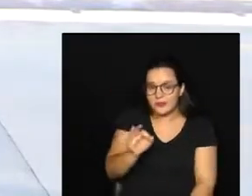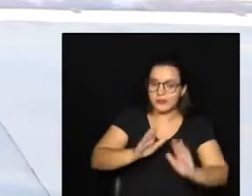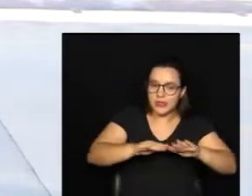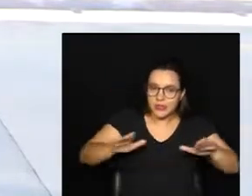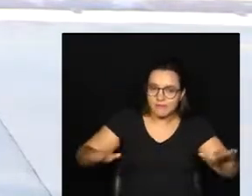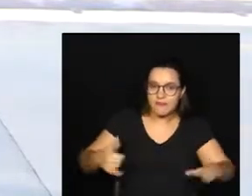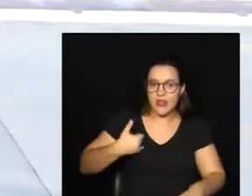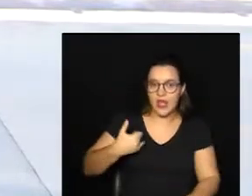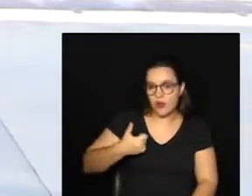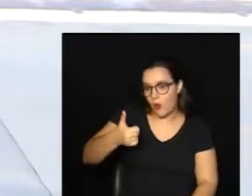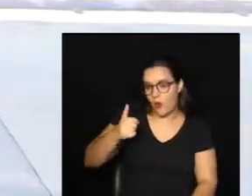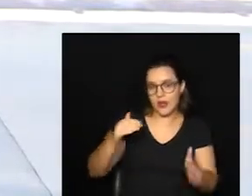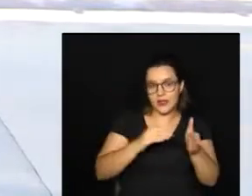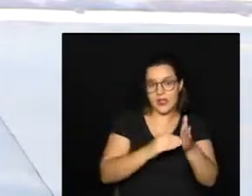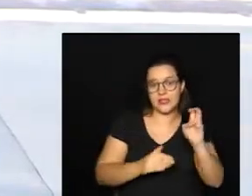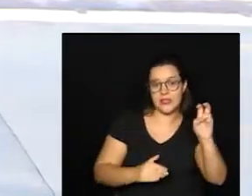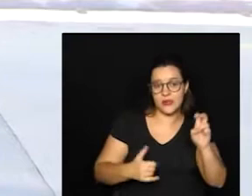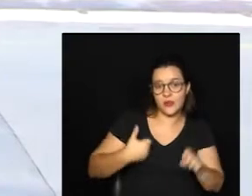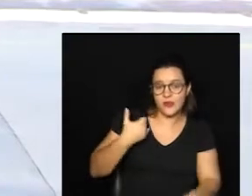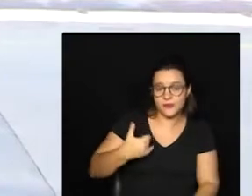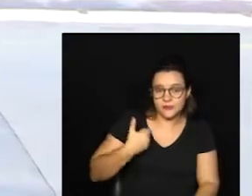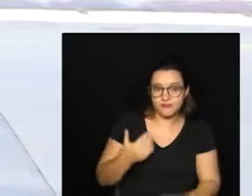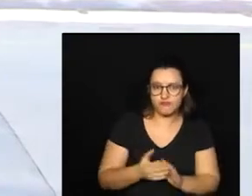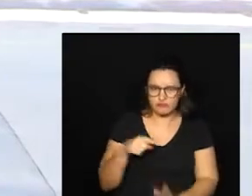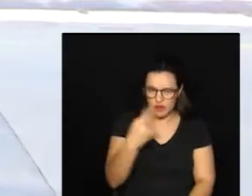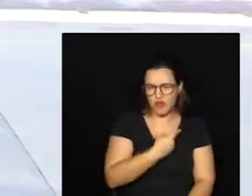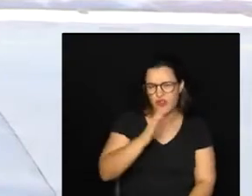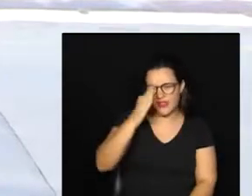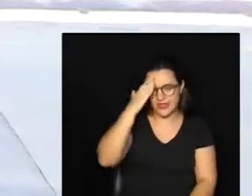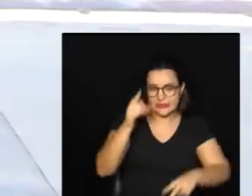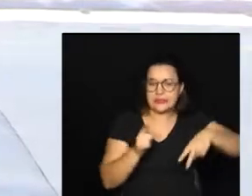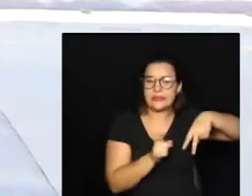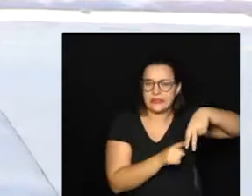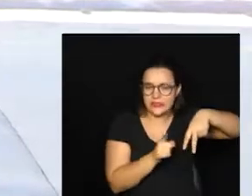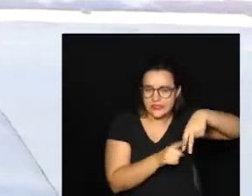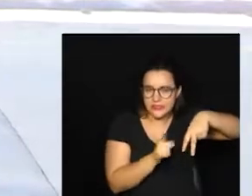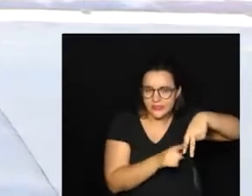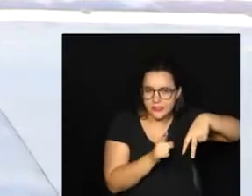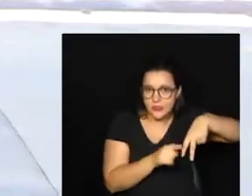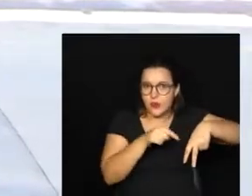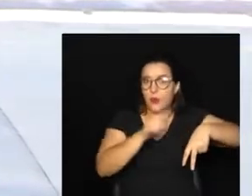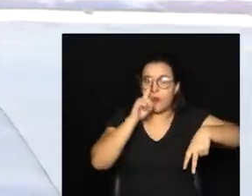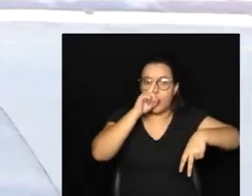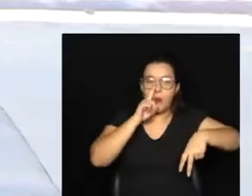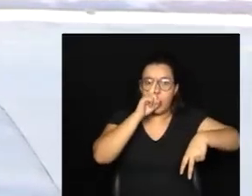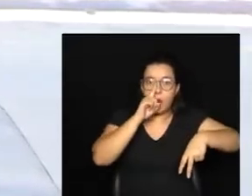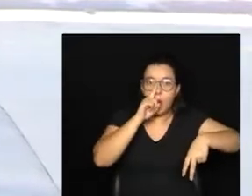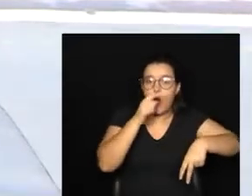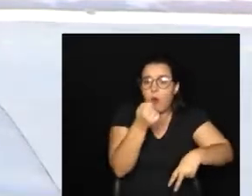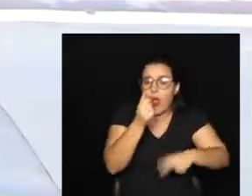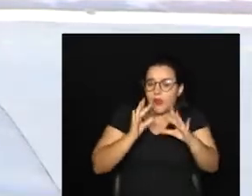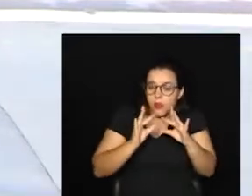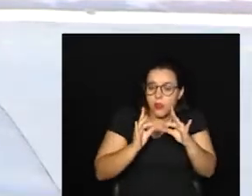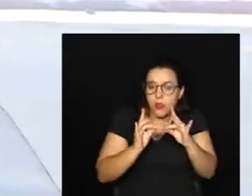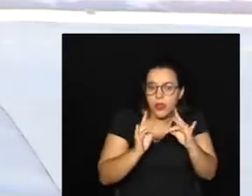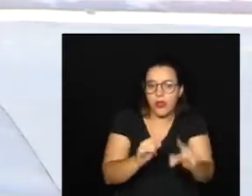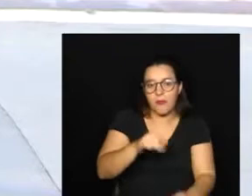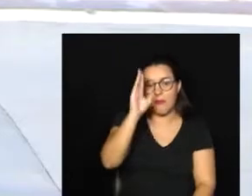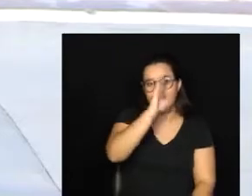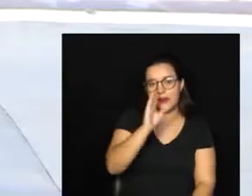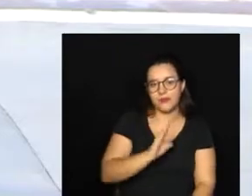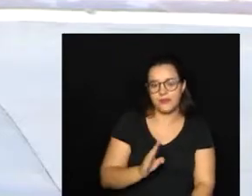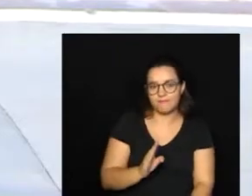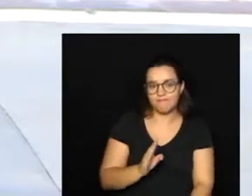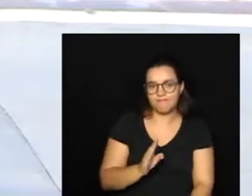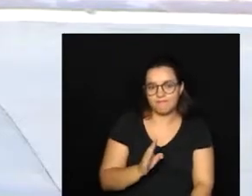1 a 5 anos. A gente sabe que a poliomielite é uma doença bastante grave, mas que está erradicada no Brasil, né? E por isso